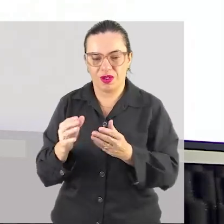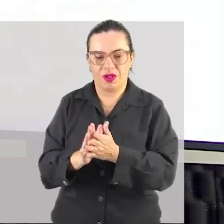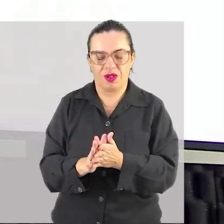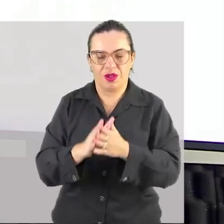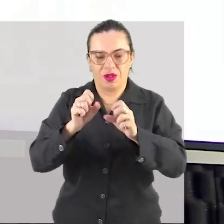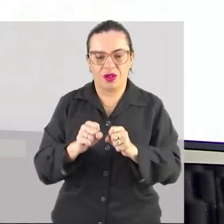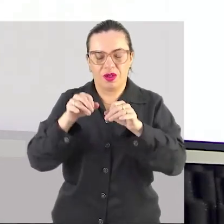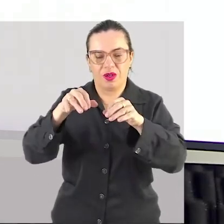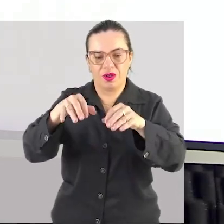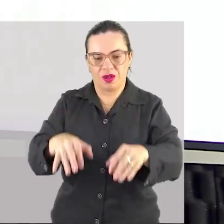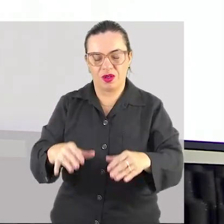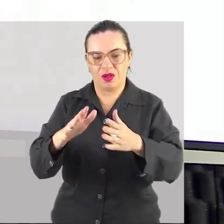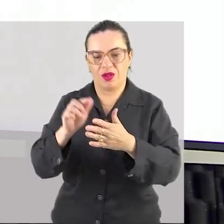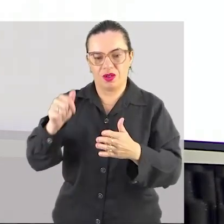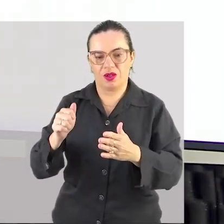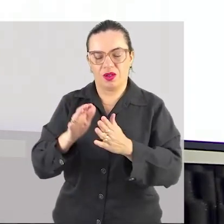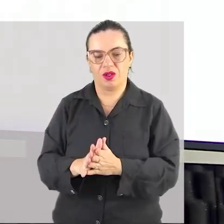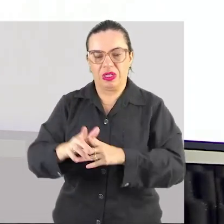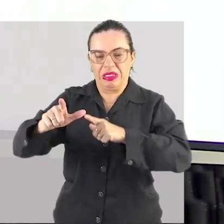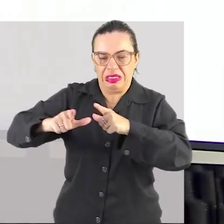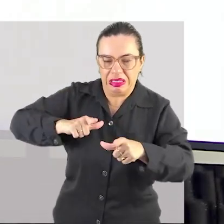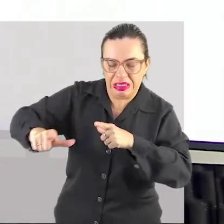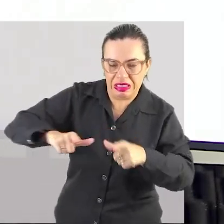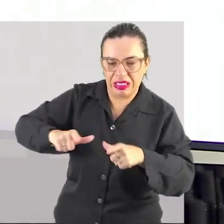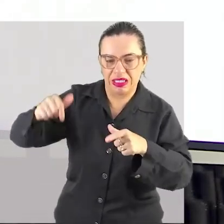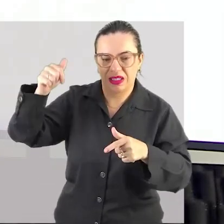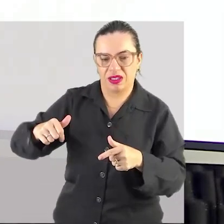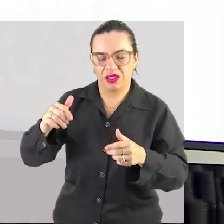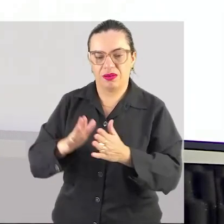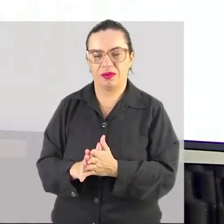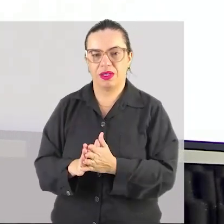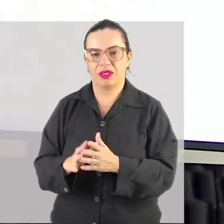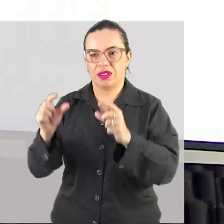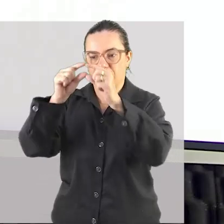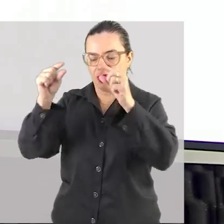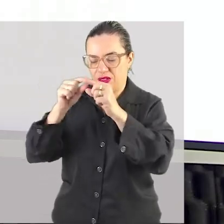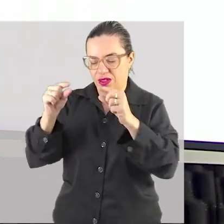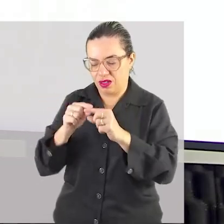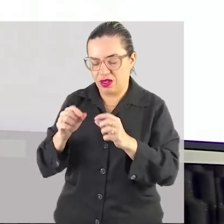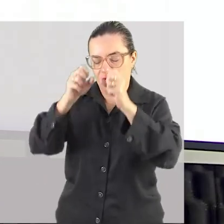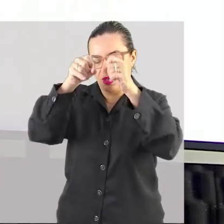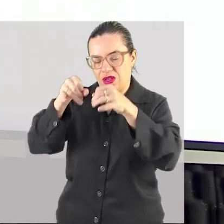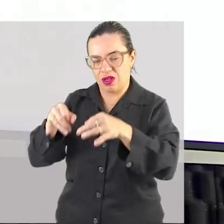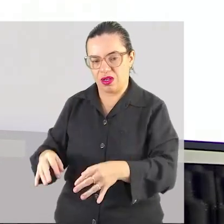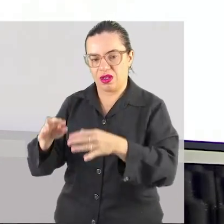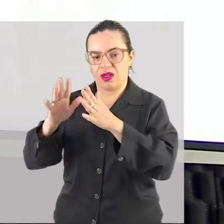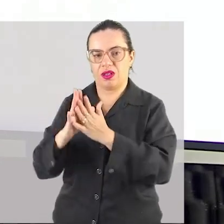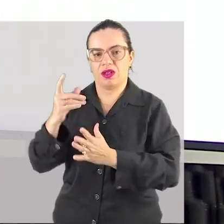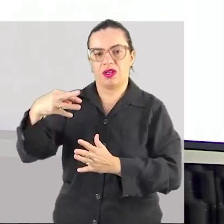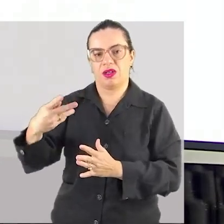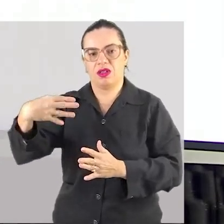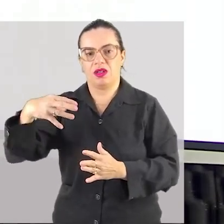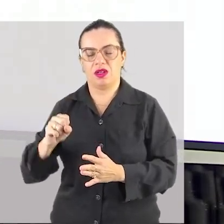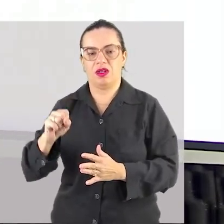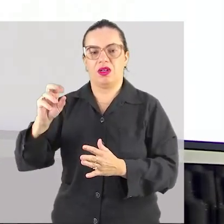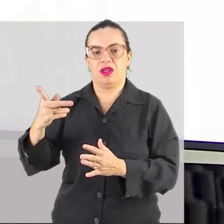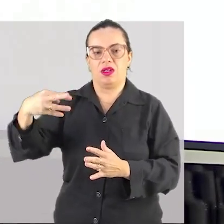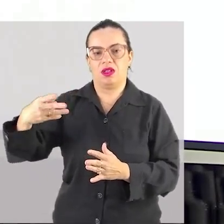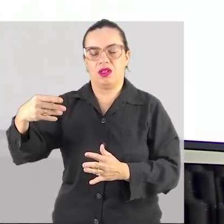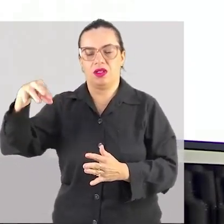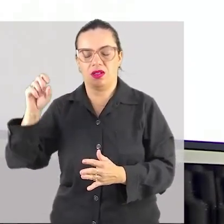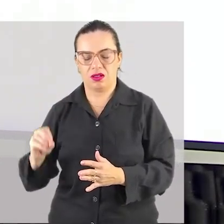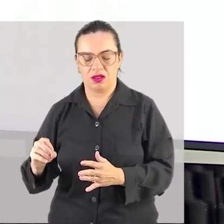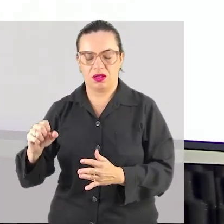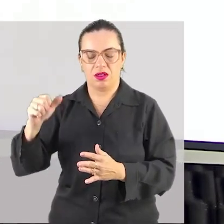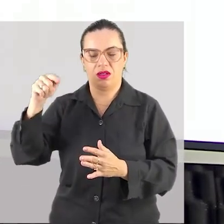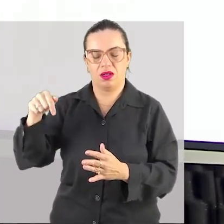no sistema de colonialismo das capitanas hereditárias então a concentração de terra sempre foi muito forte ok ao mesmo tempo